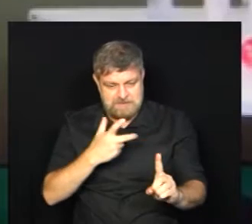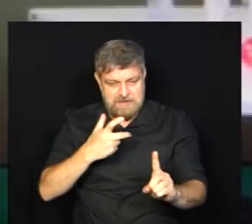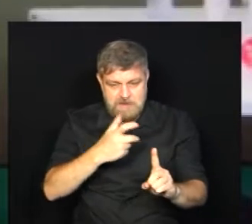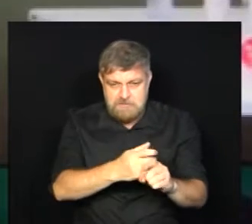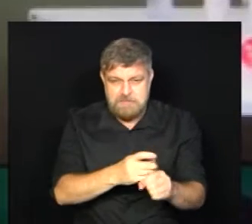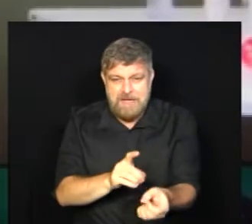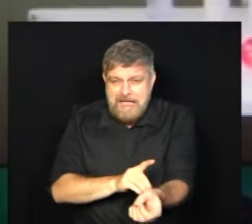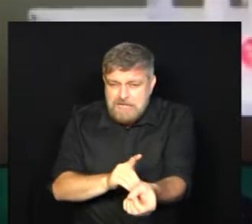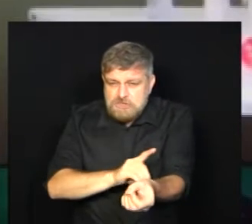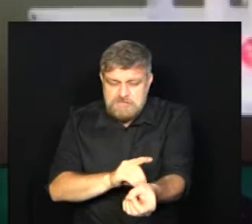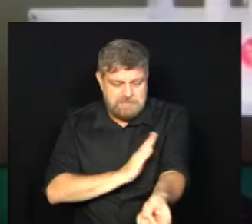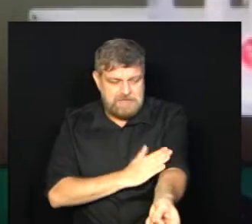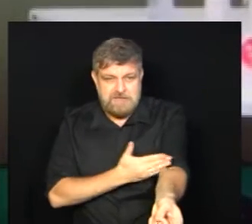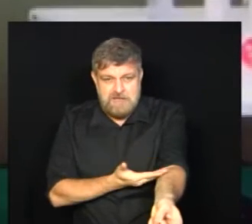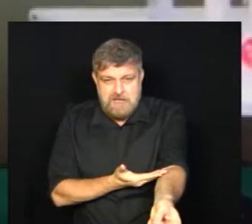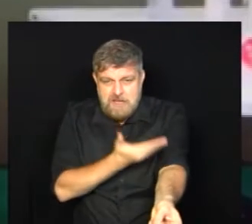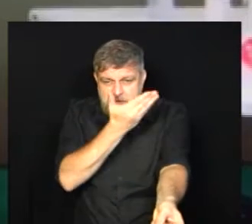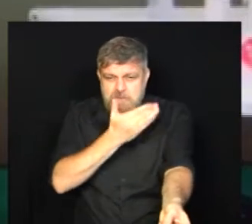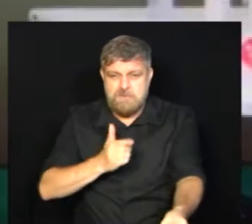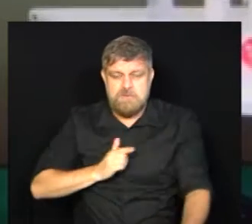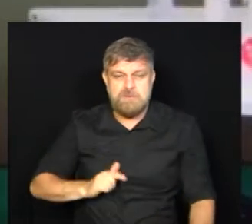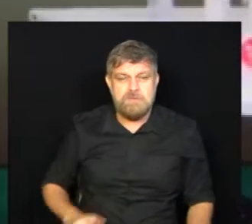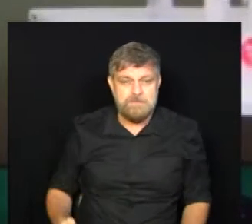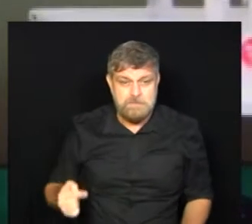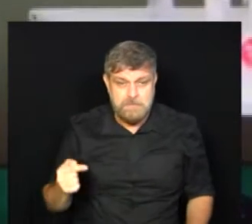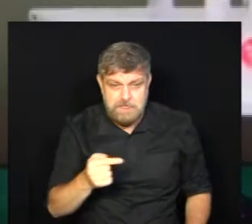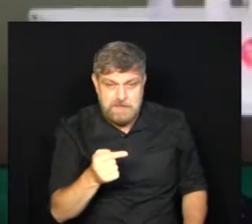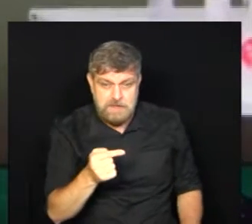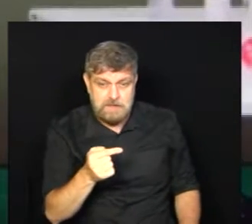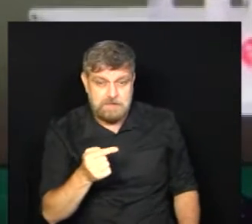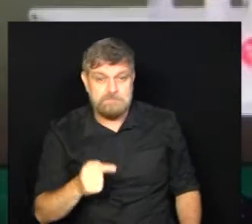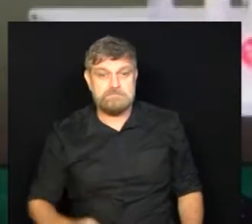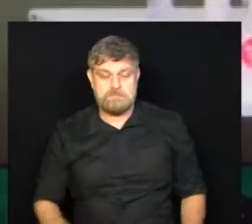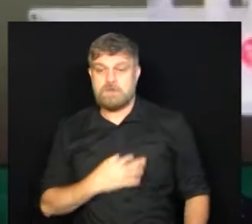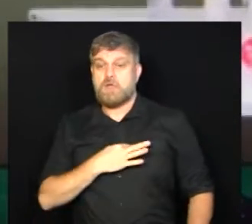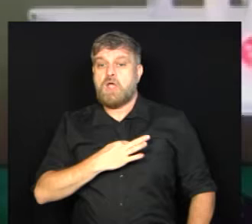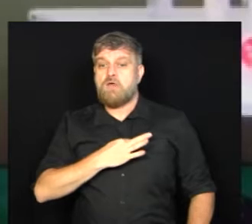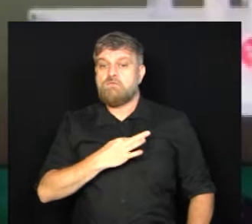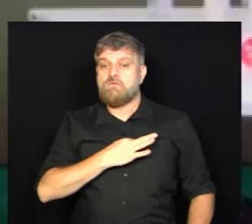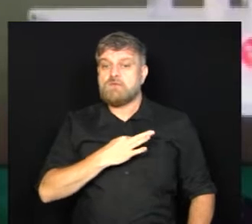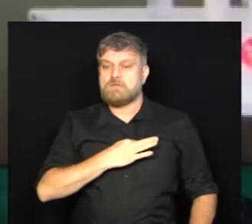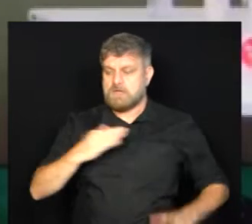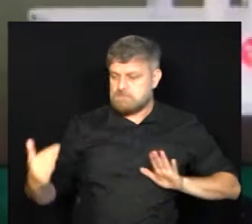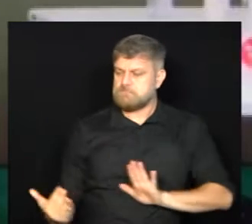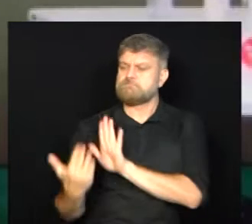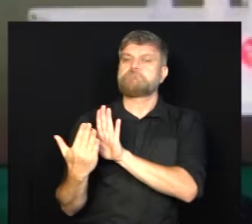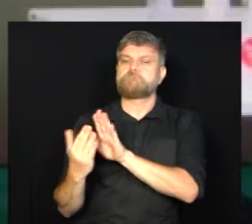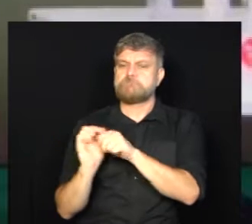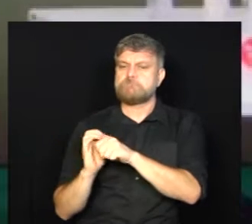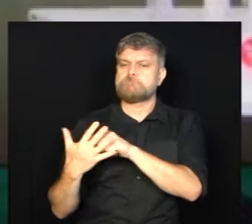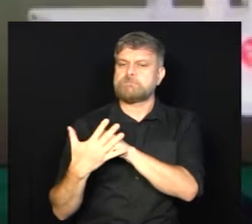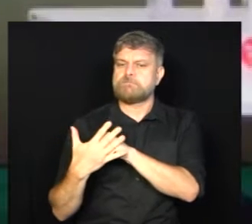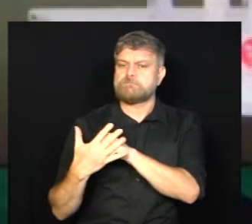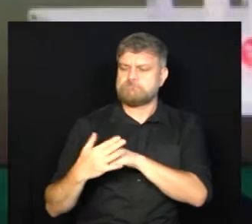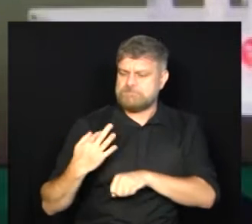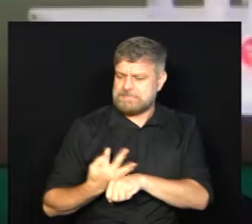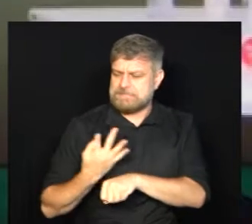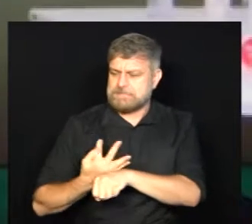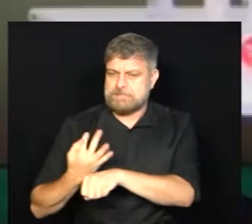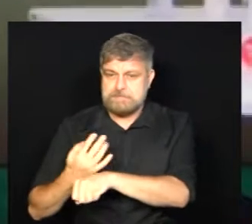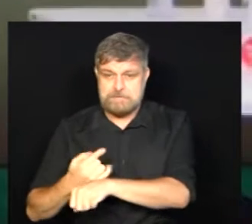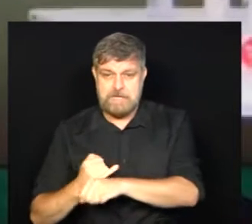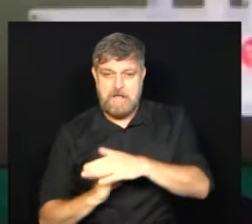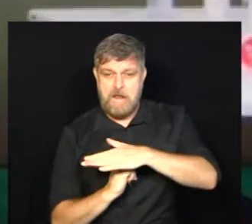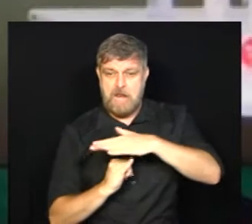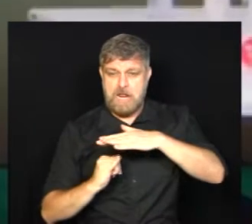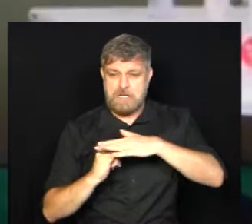diabética, hipertensa, moradora de Itaquera. Ela se voluntariou para atuar na linha de frente da Covid-19 lá no Instituto